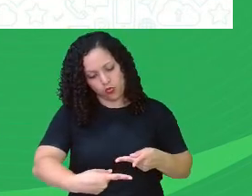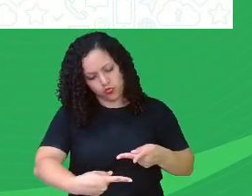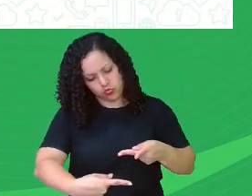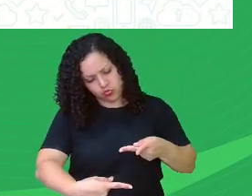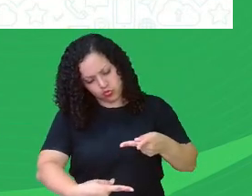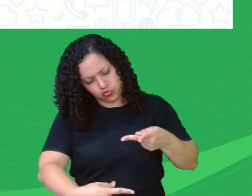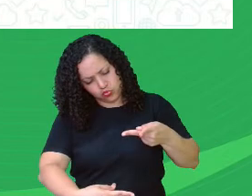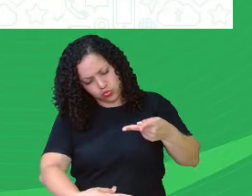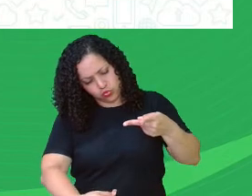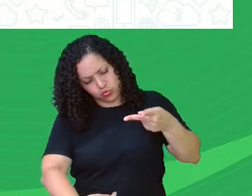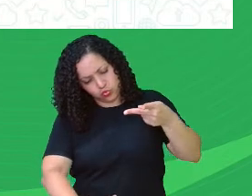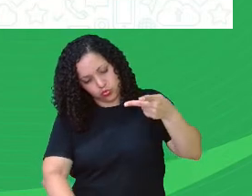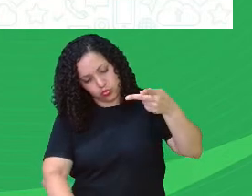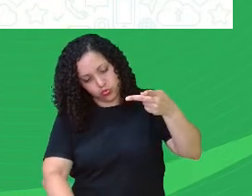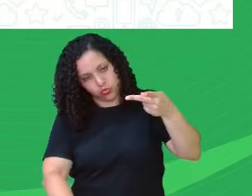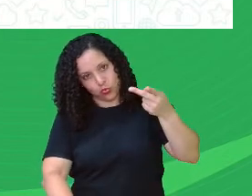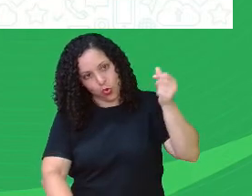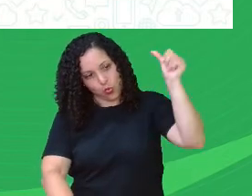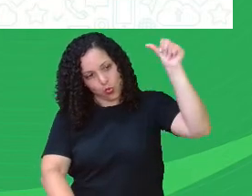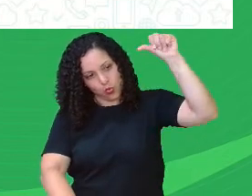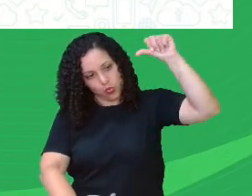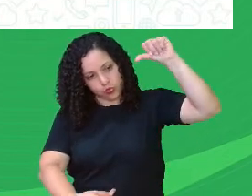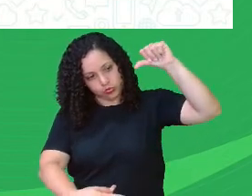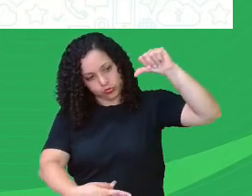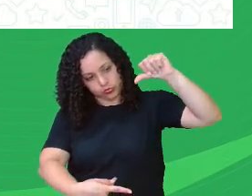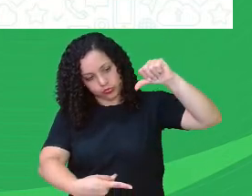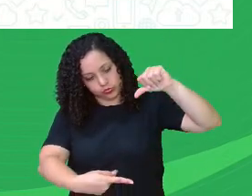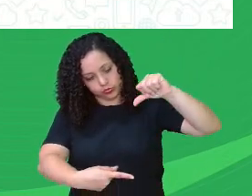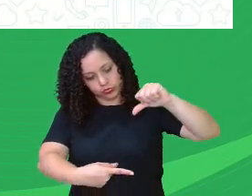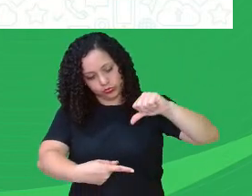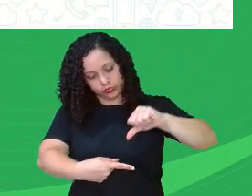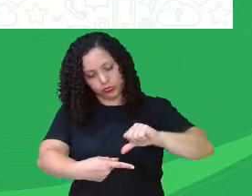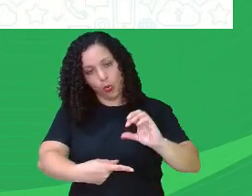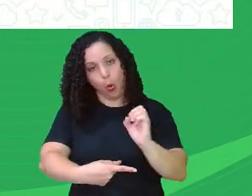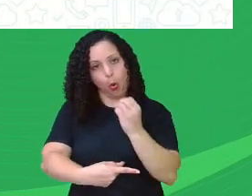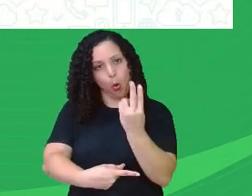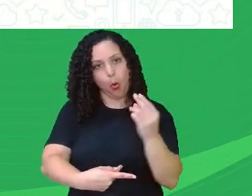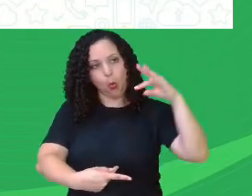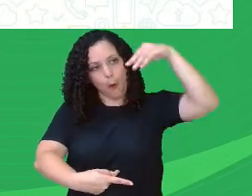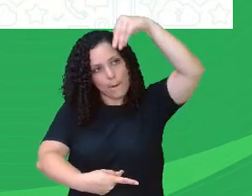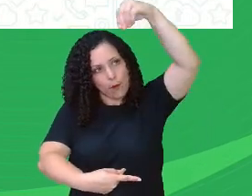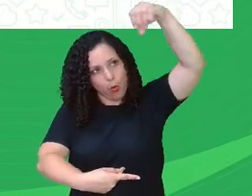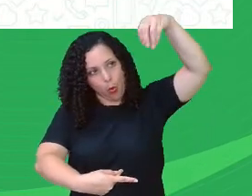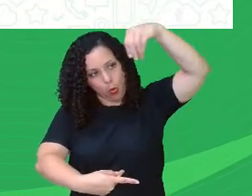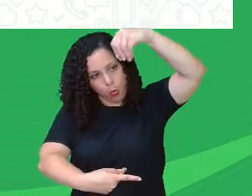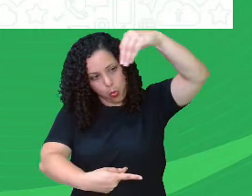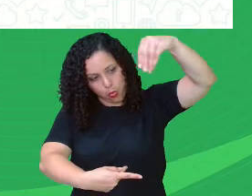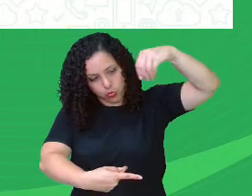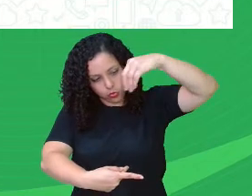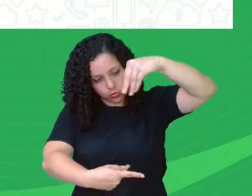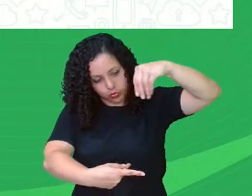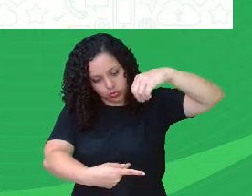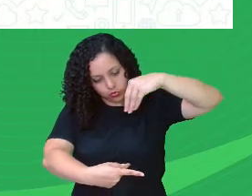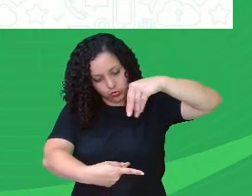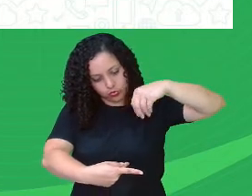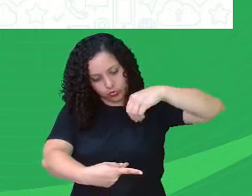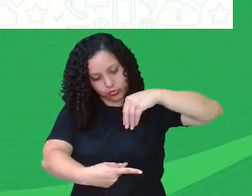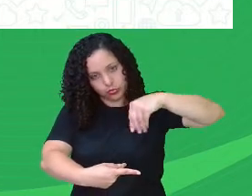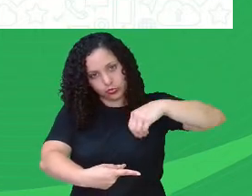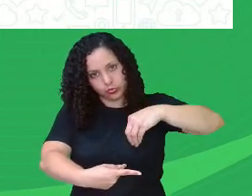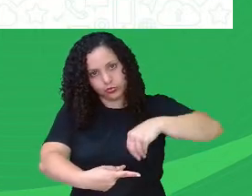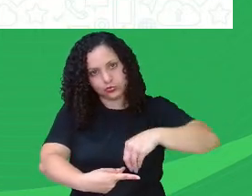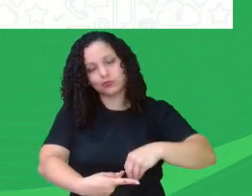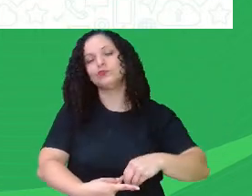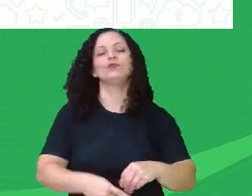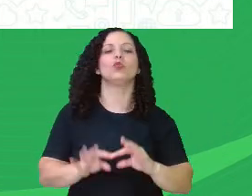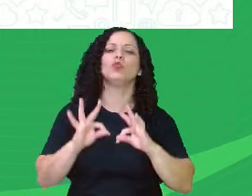dentro de uma figura, líquido ou algo, areia, ou se for colocar alguma coisa aí, uma questão falando de caminhão, vai colocar algo lá